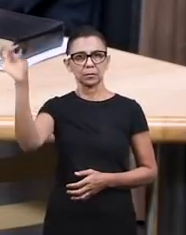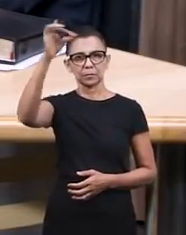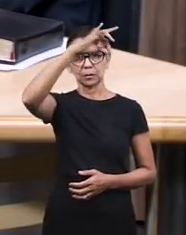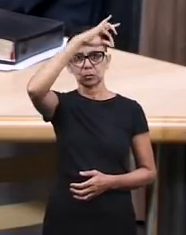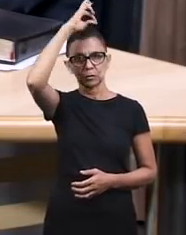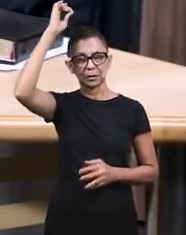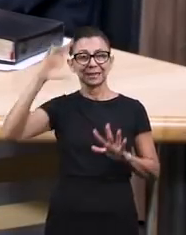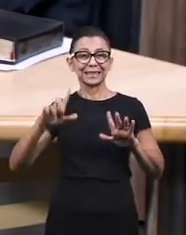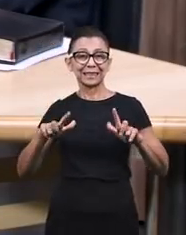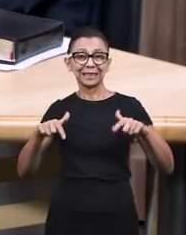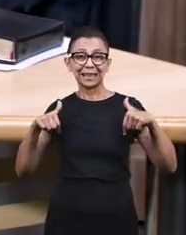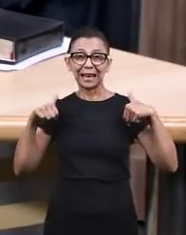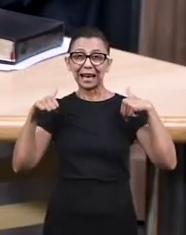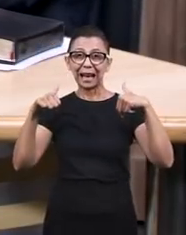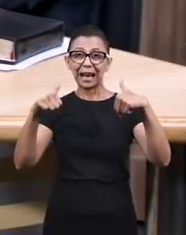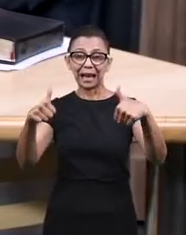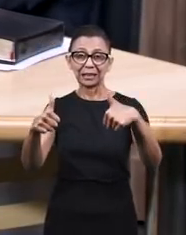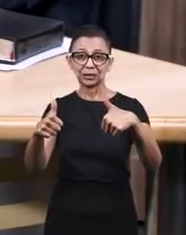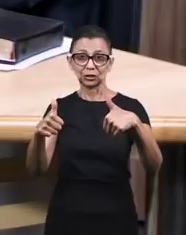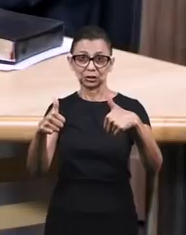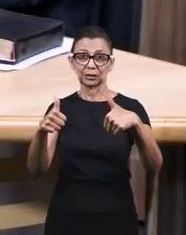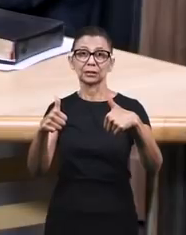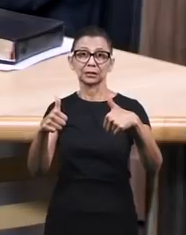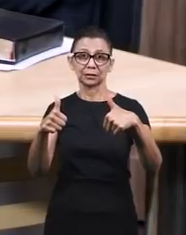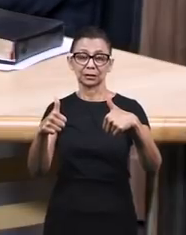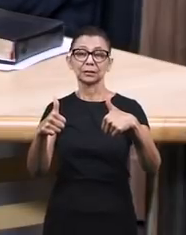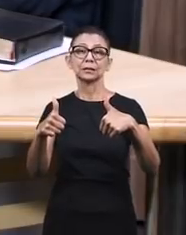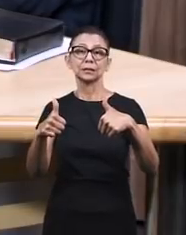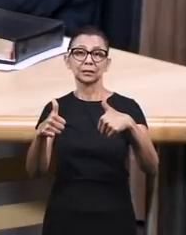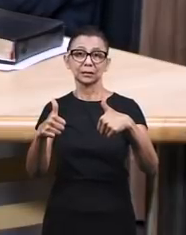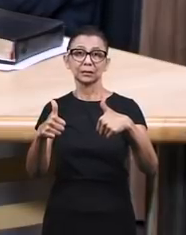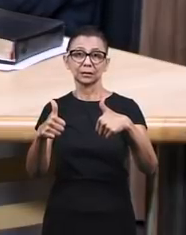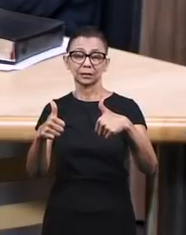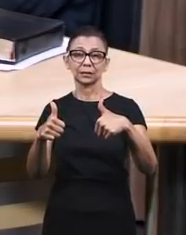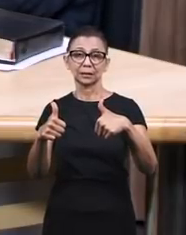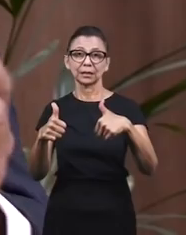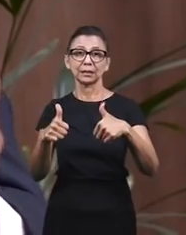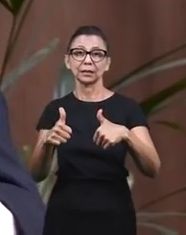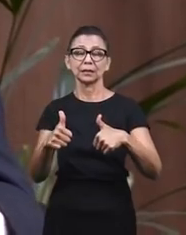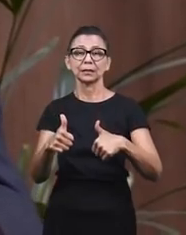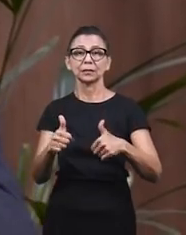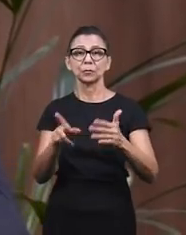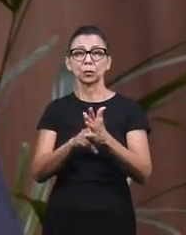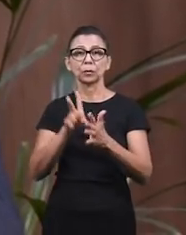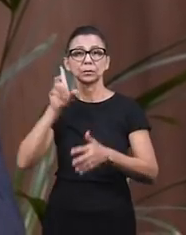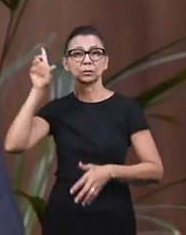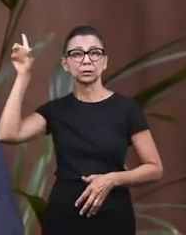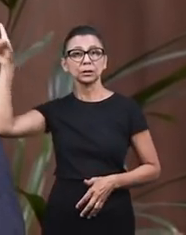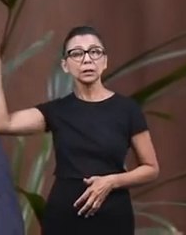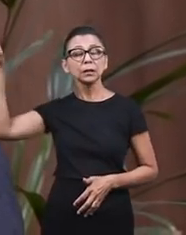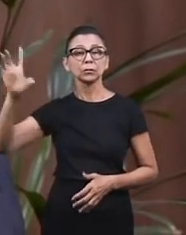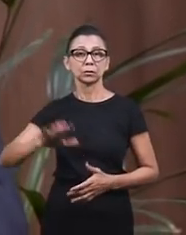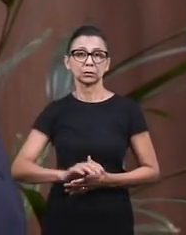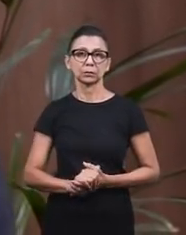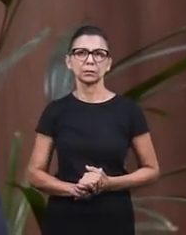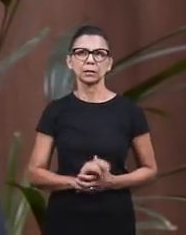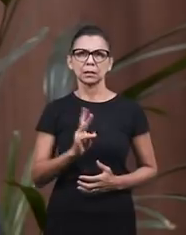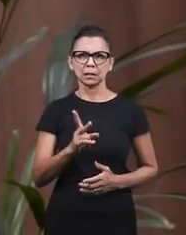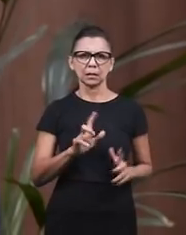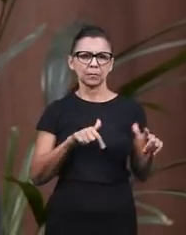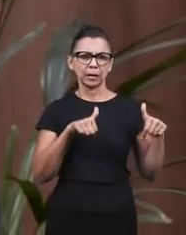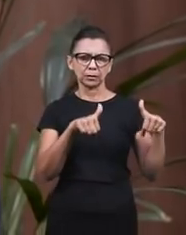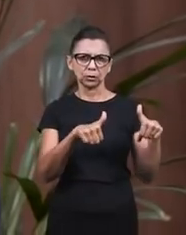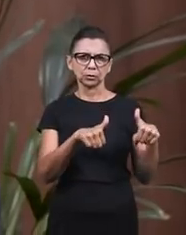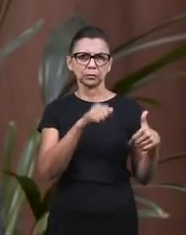operação de Deus. Então não houve uma pausa, No Velho Testamento ele agiu e depois voltou a agir em Pentecostes. Ele agiu